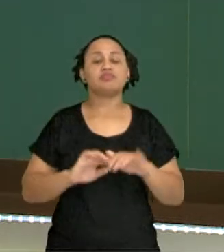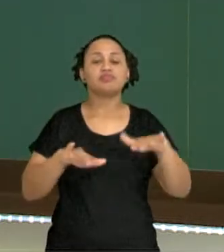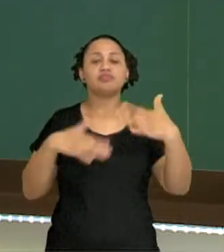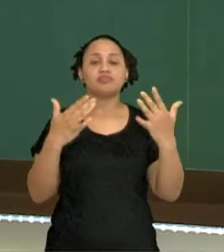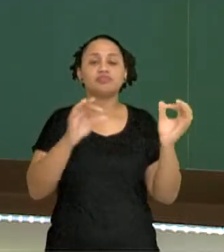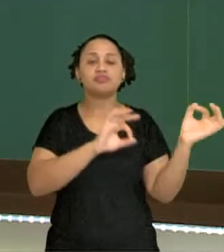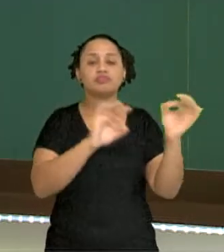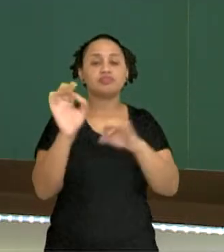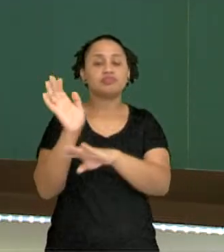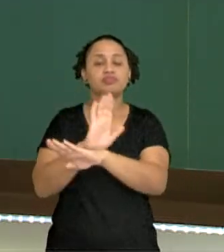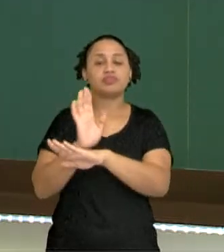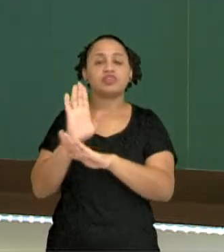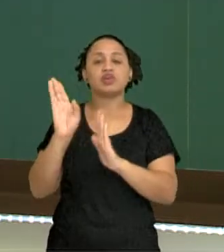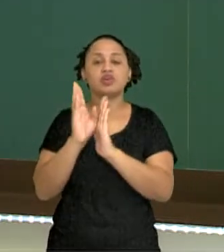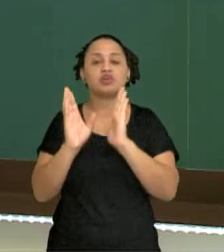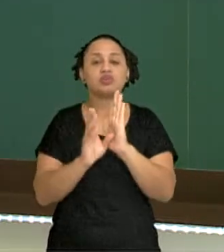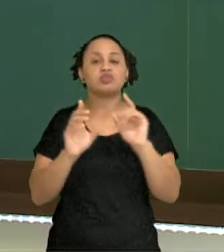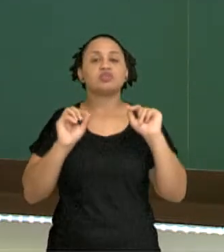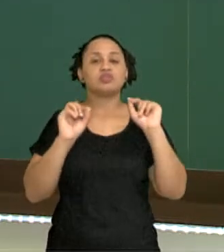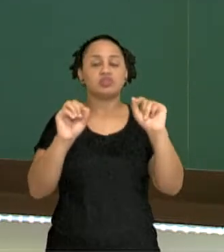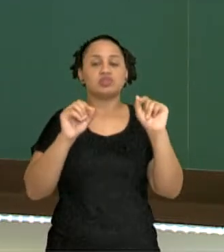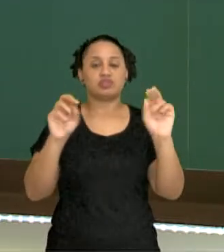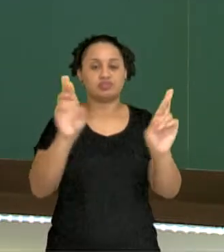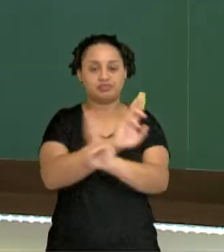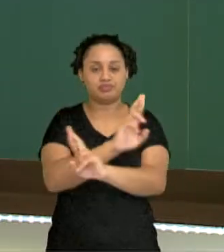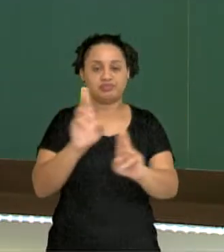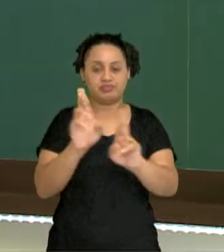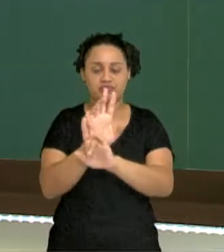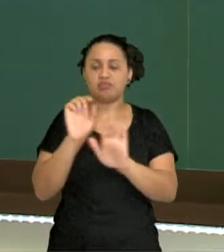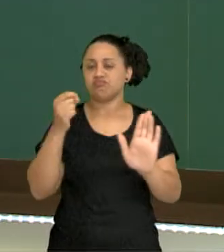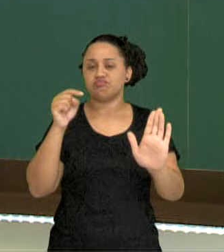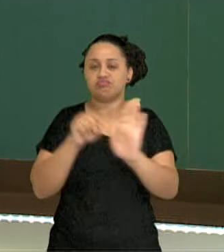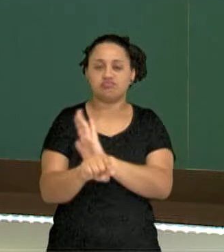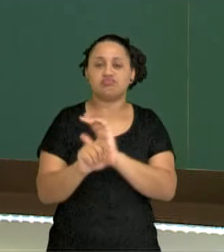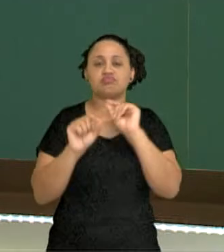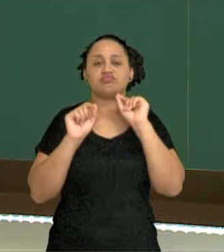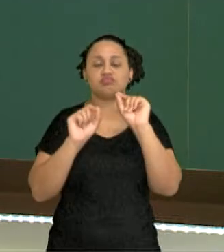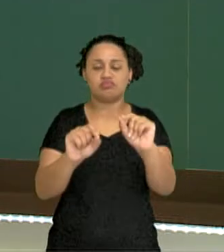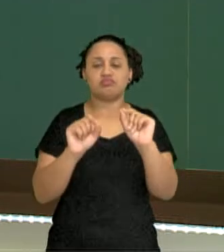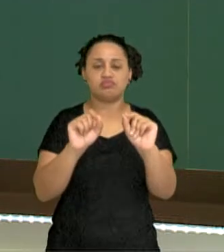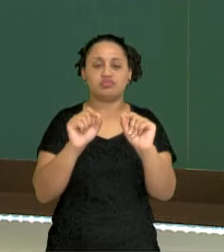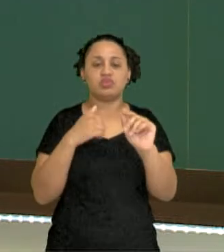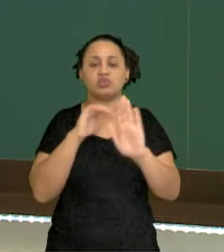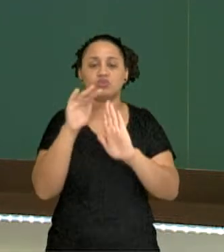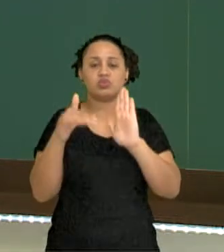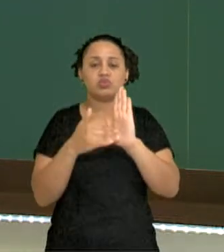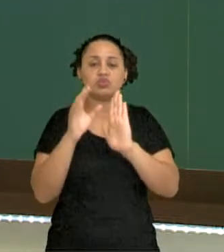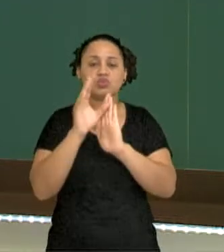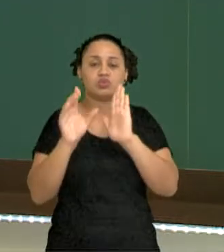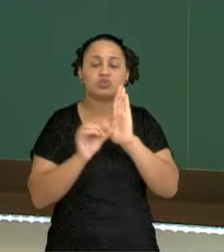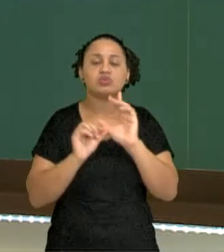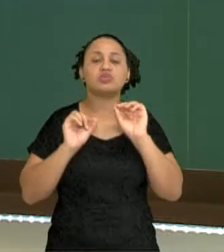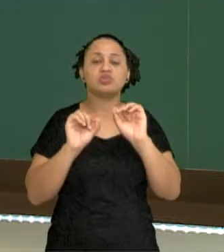Então, nesse vídeo nós falamos sobre as relações, um aprofundamento, sobre todos os conteúdos